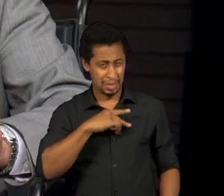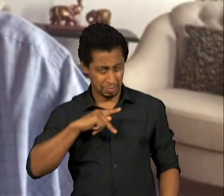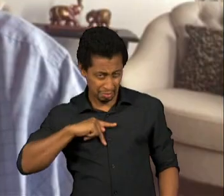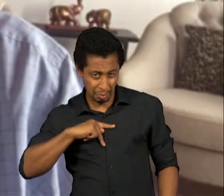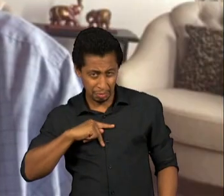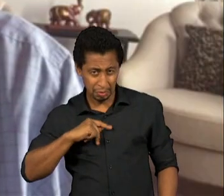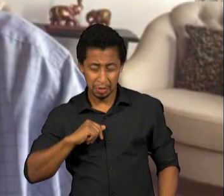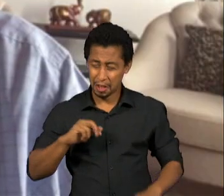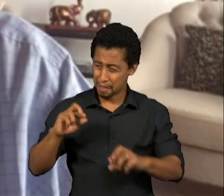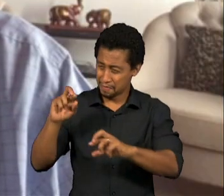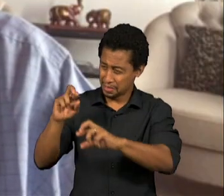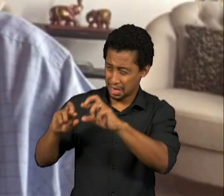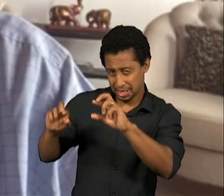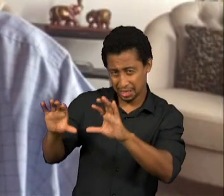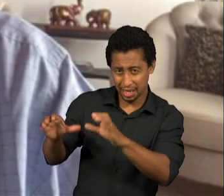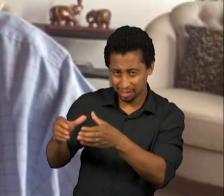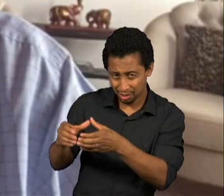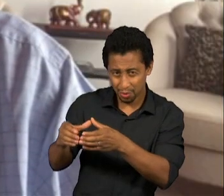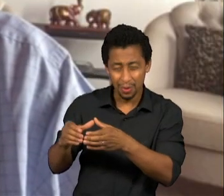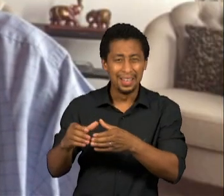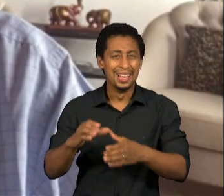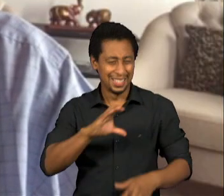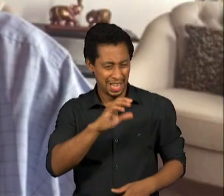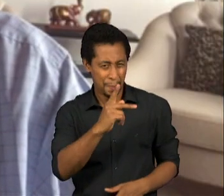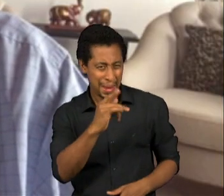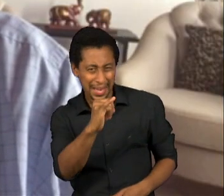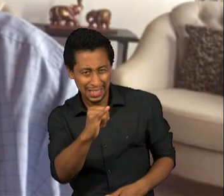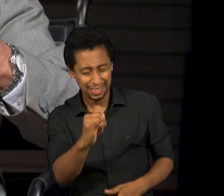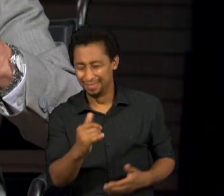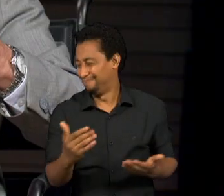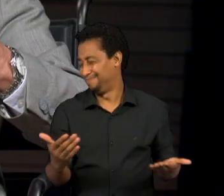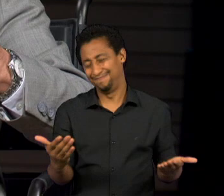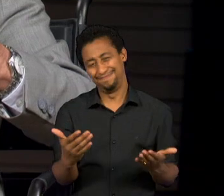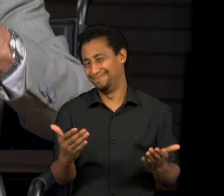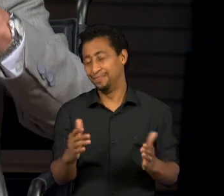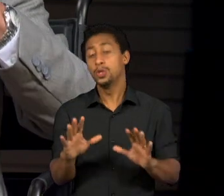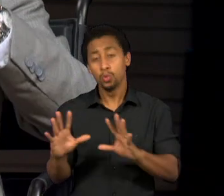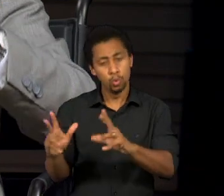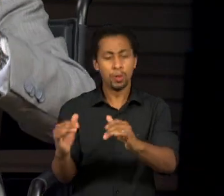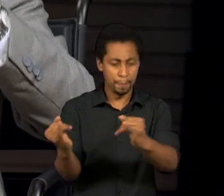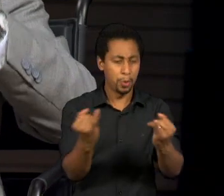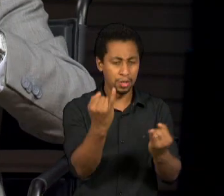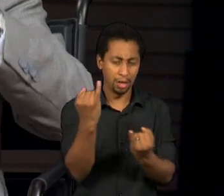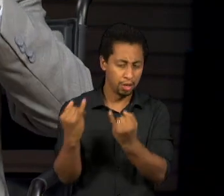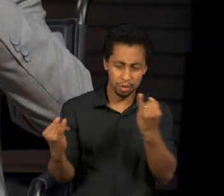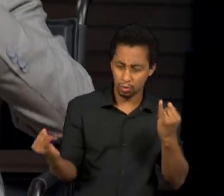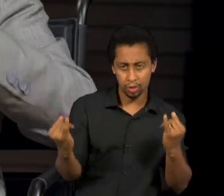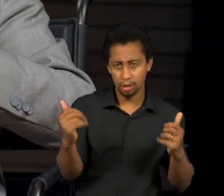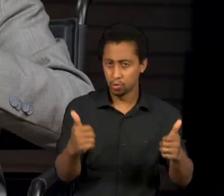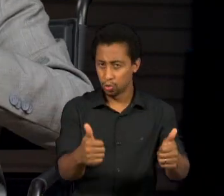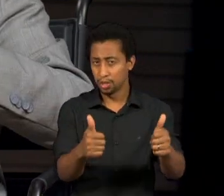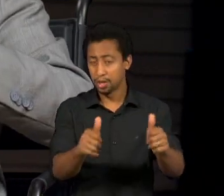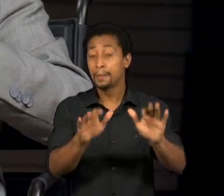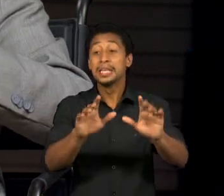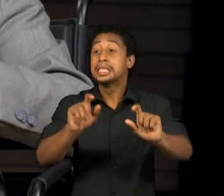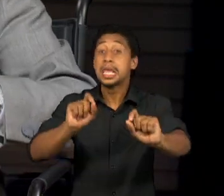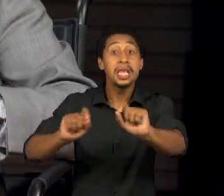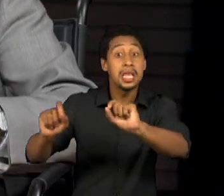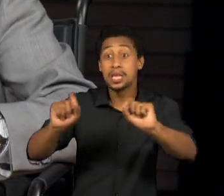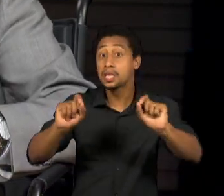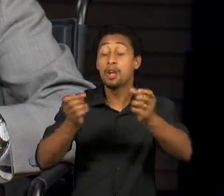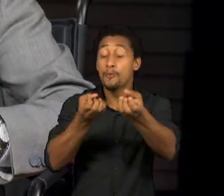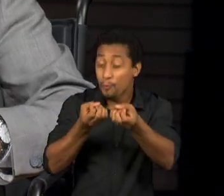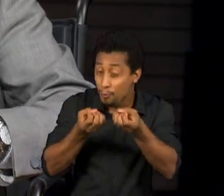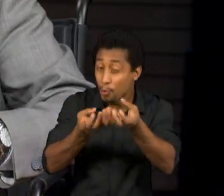adianta fiscalizações, CPIs, tudo isso é fundamental. Mas só quem assegura o